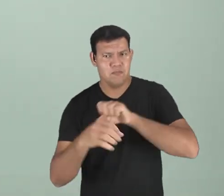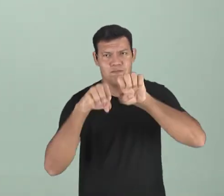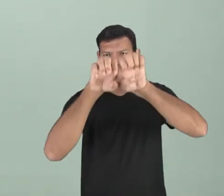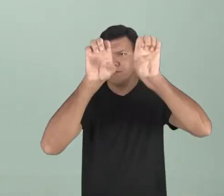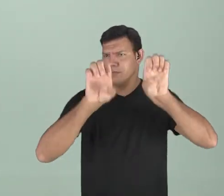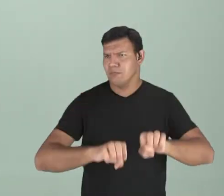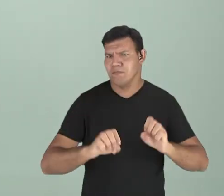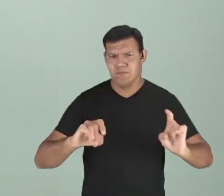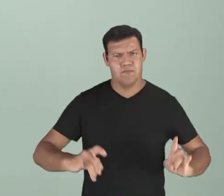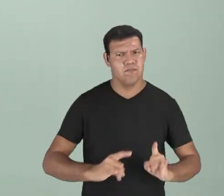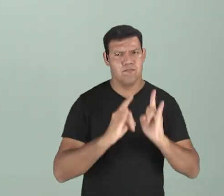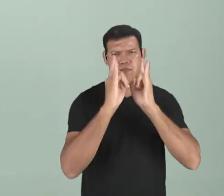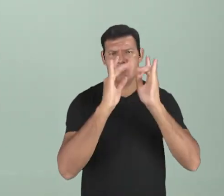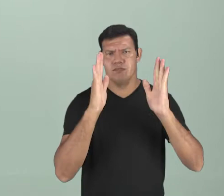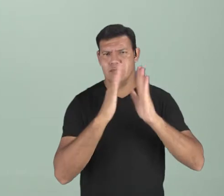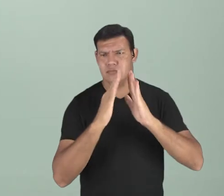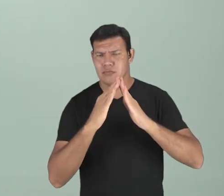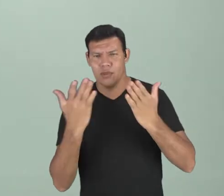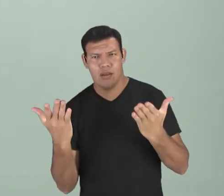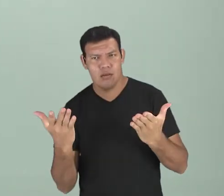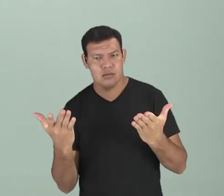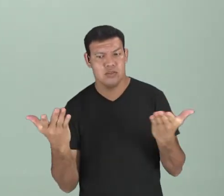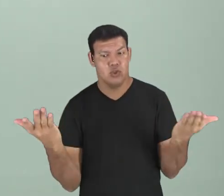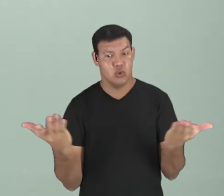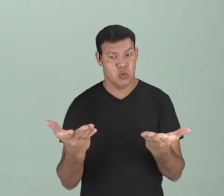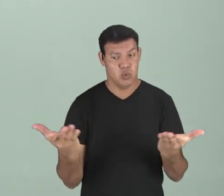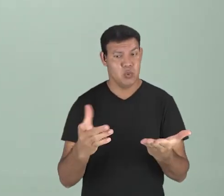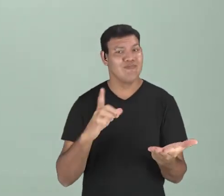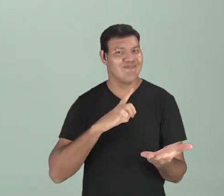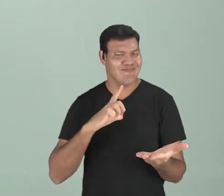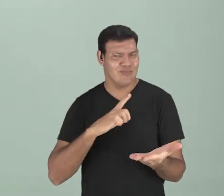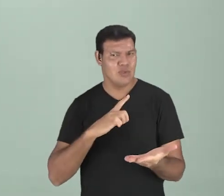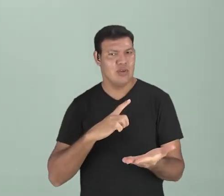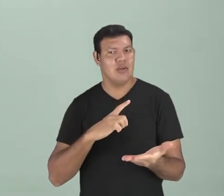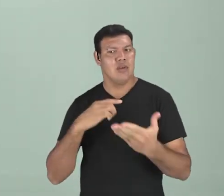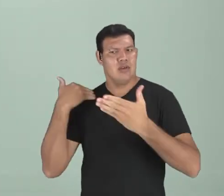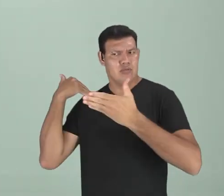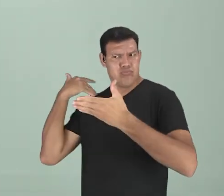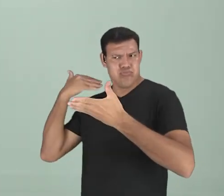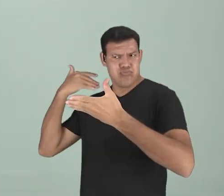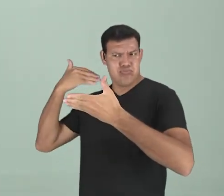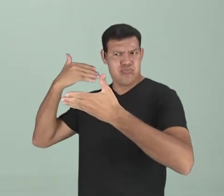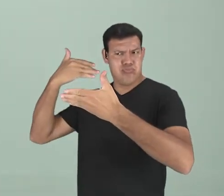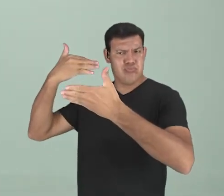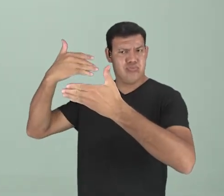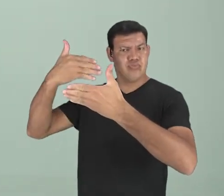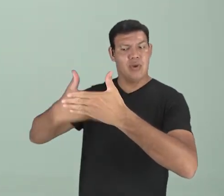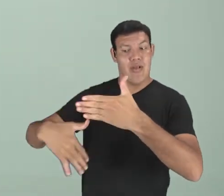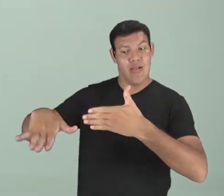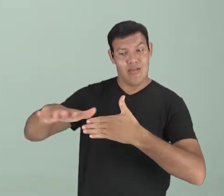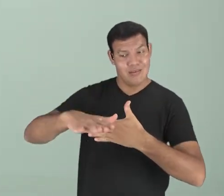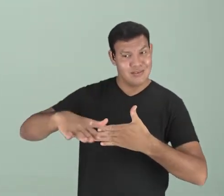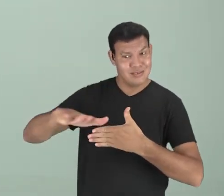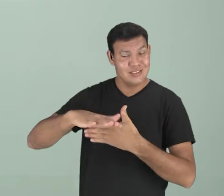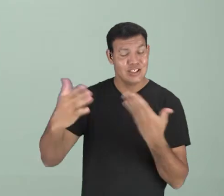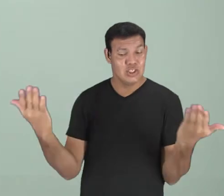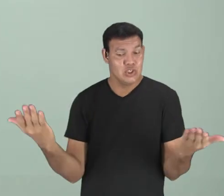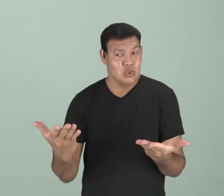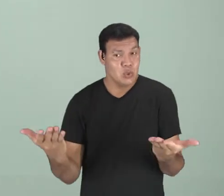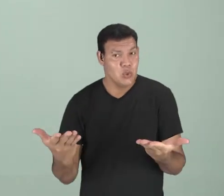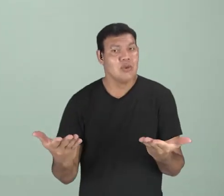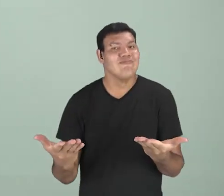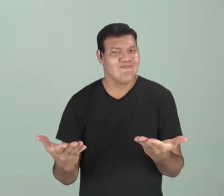prédios e casas que a gente tem hoje. Então, tudo isso, todo o espaço geográfico acreano que a gente tem hoje,